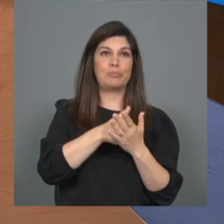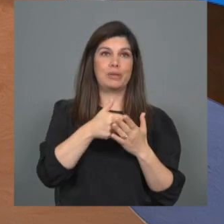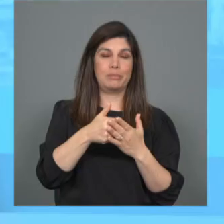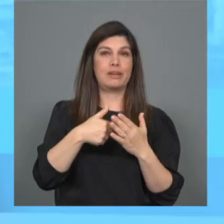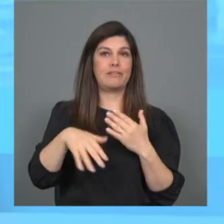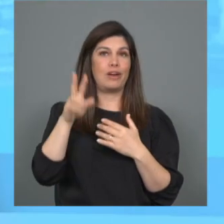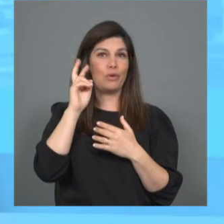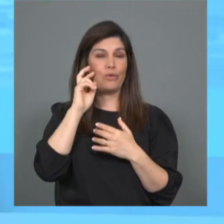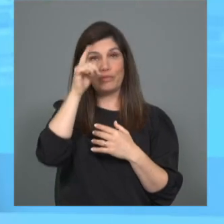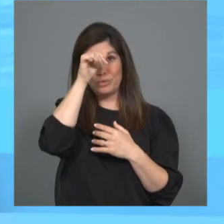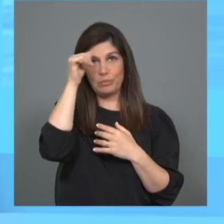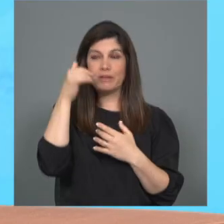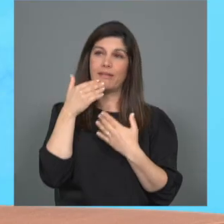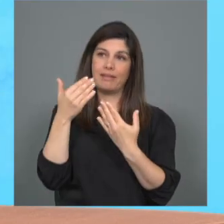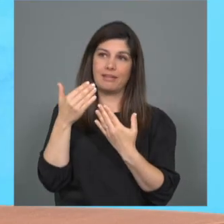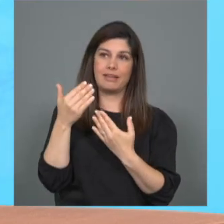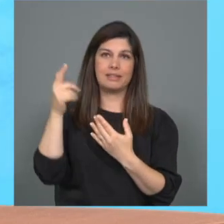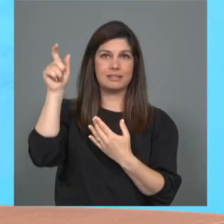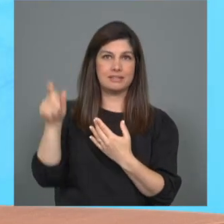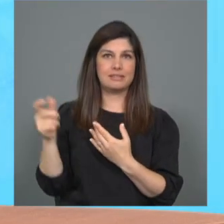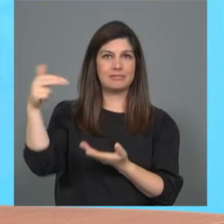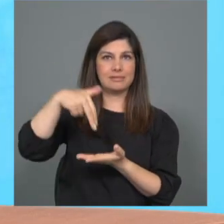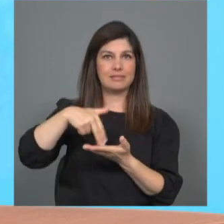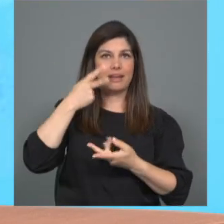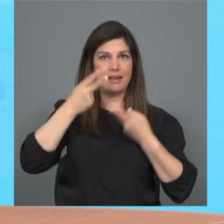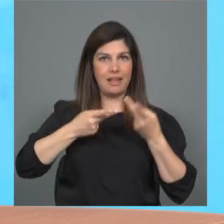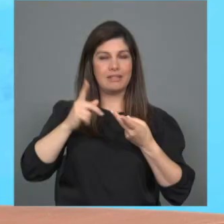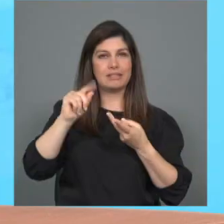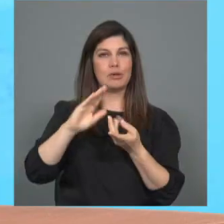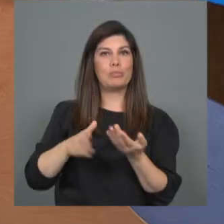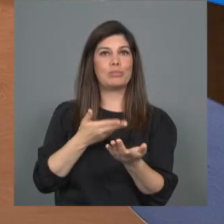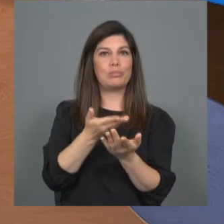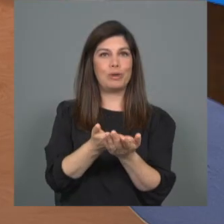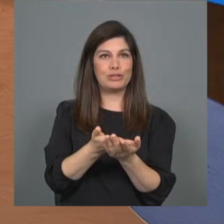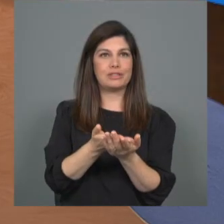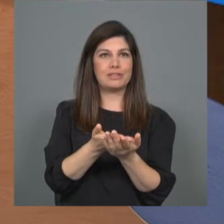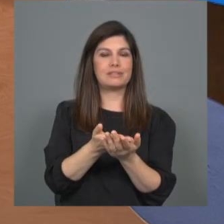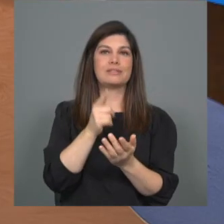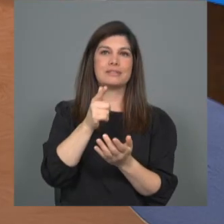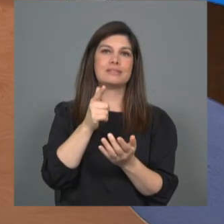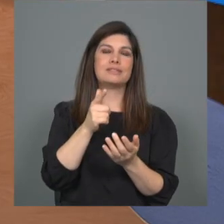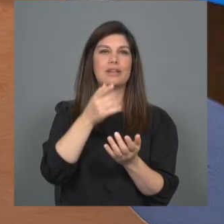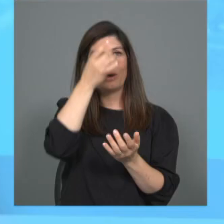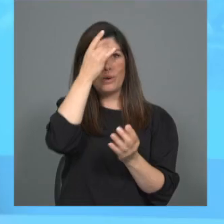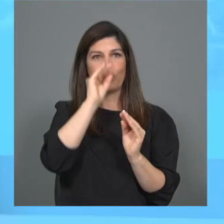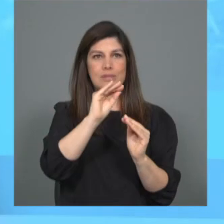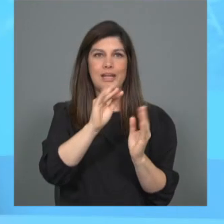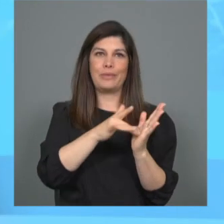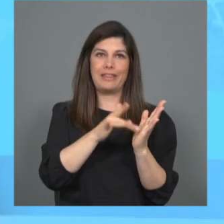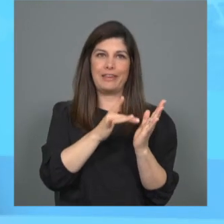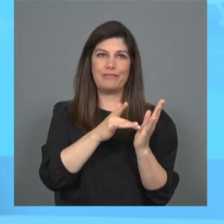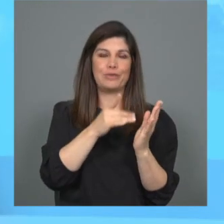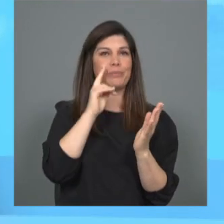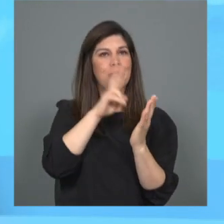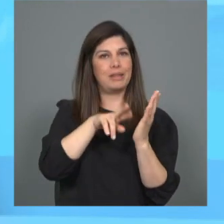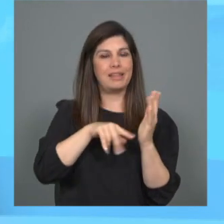domingo. Agradeço, Frei José Nunes, pela sua análise e pela proposta muito bem. Do livro sobre o livro que aqui deixa para o